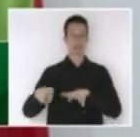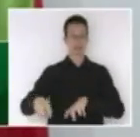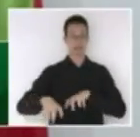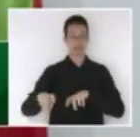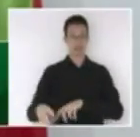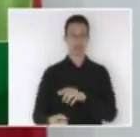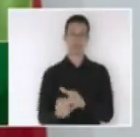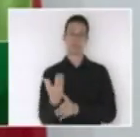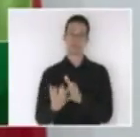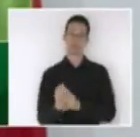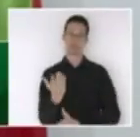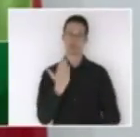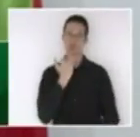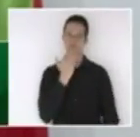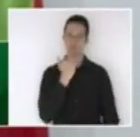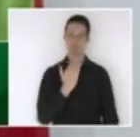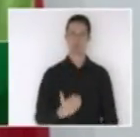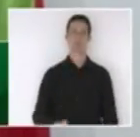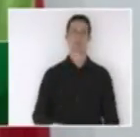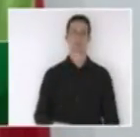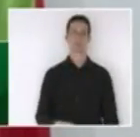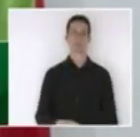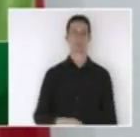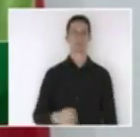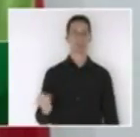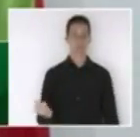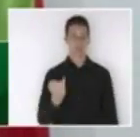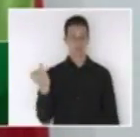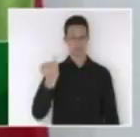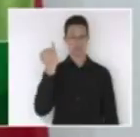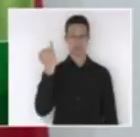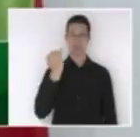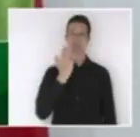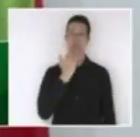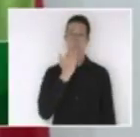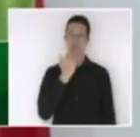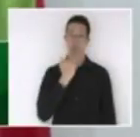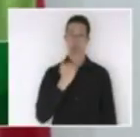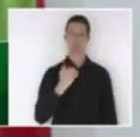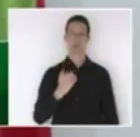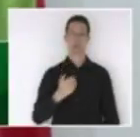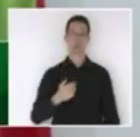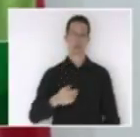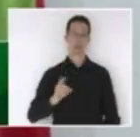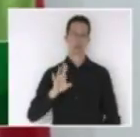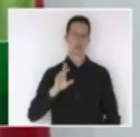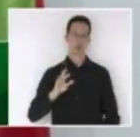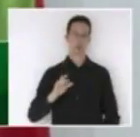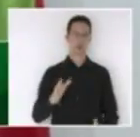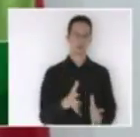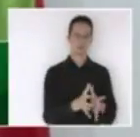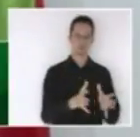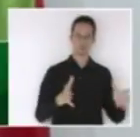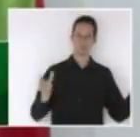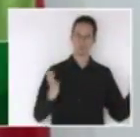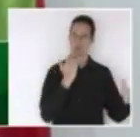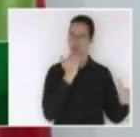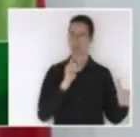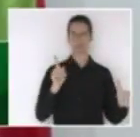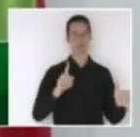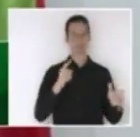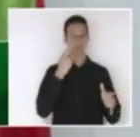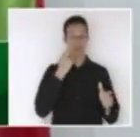nutricional, não só a qualidade, a quantidade de alimentos, mas especialmente a qualidade, para nós termos qualidade de